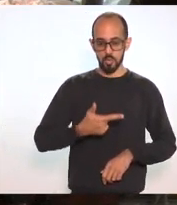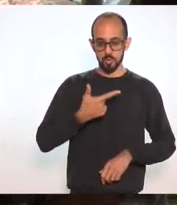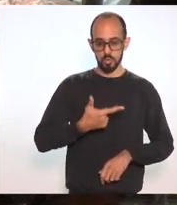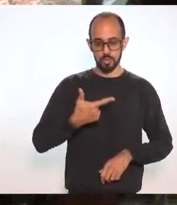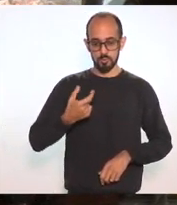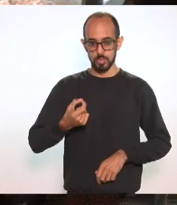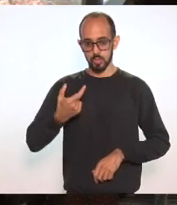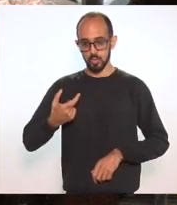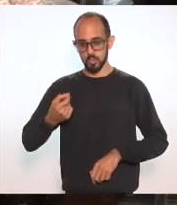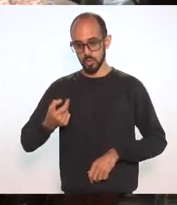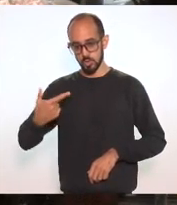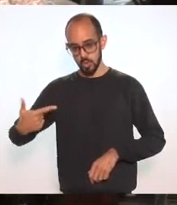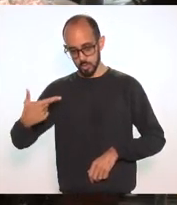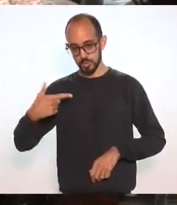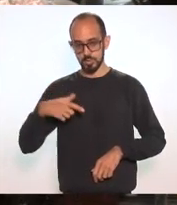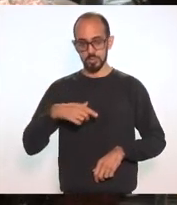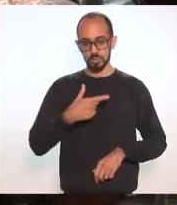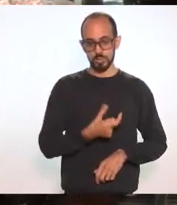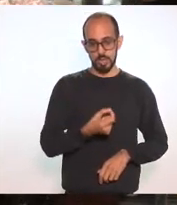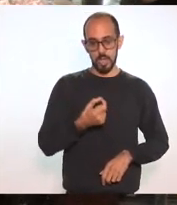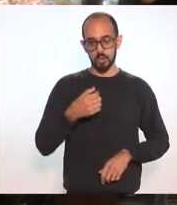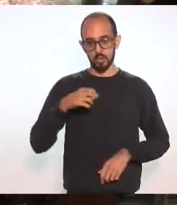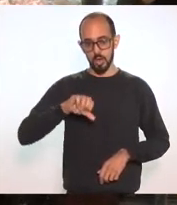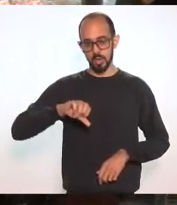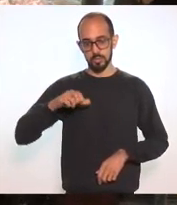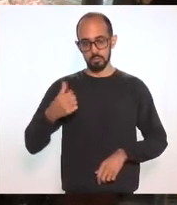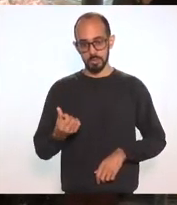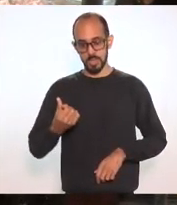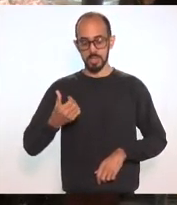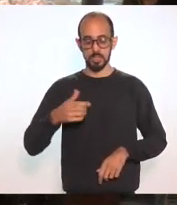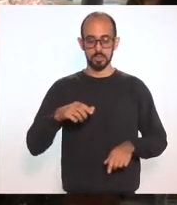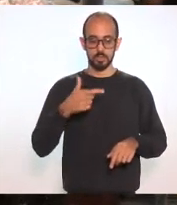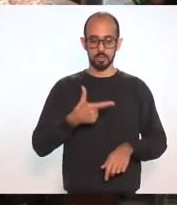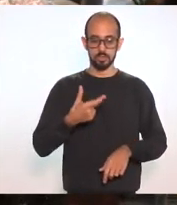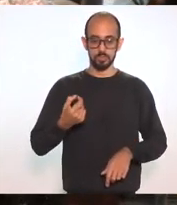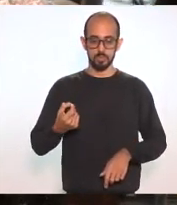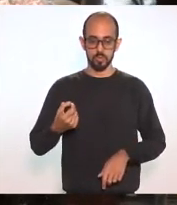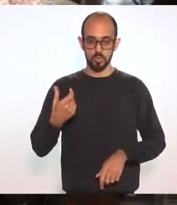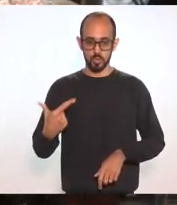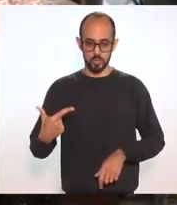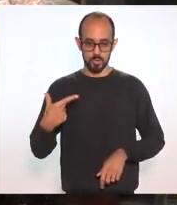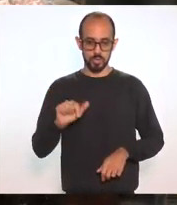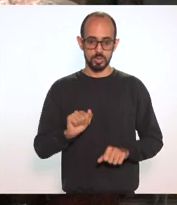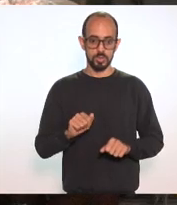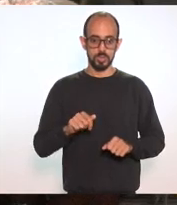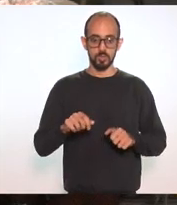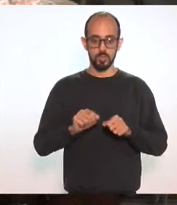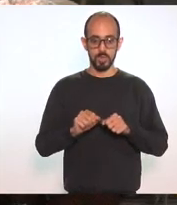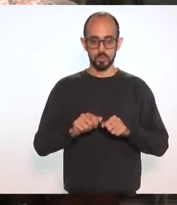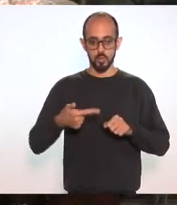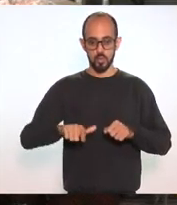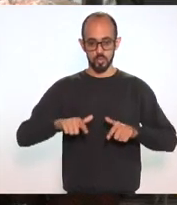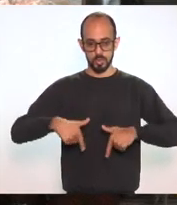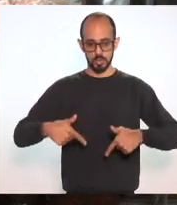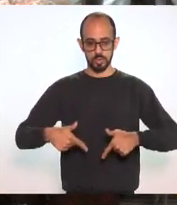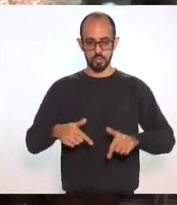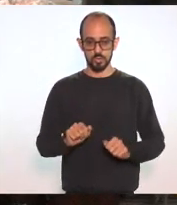094 de 27 de 2002, 096 de 29 de agosto de 2002 e da outras providências.